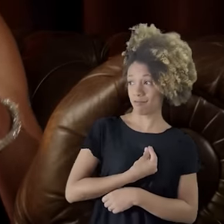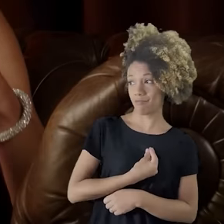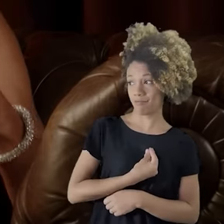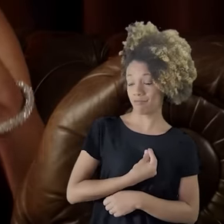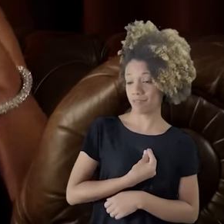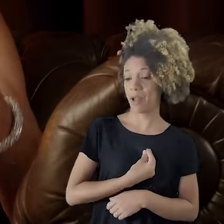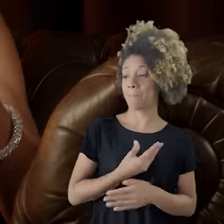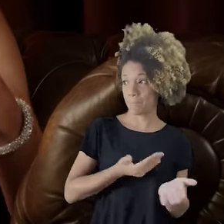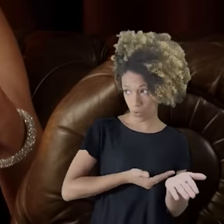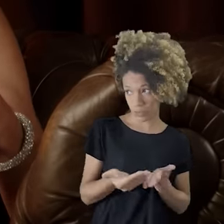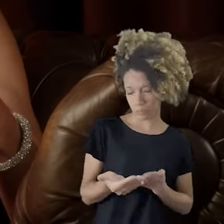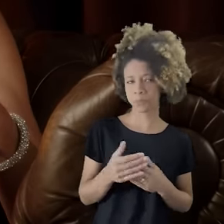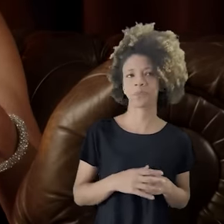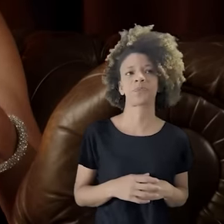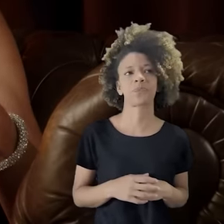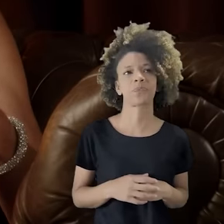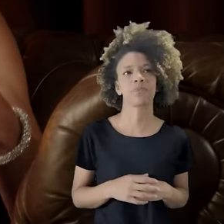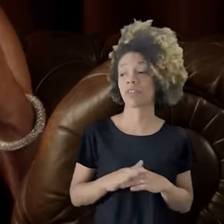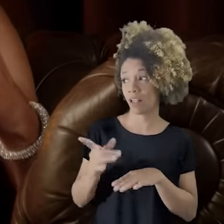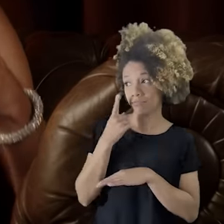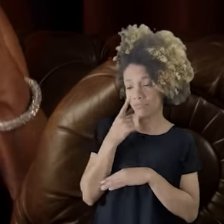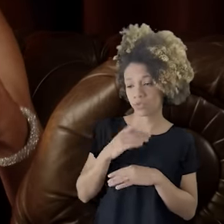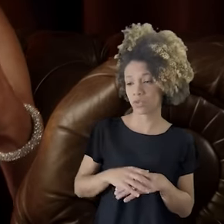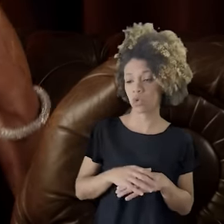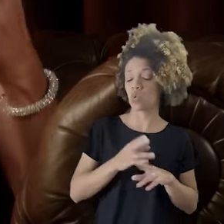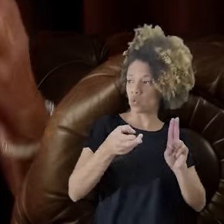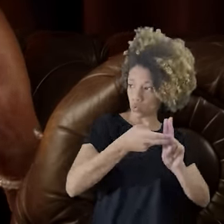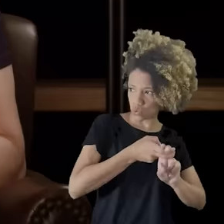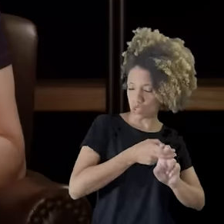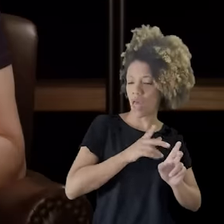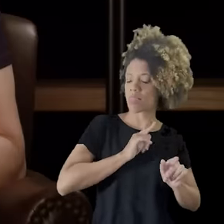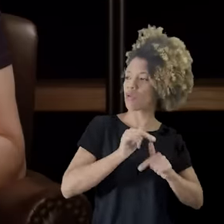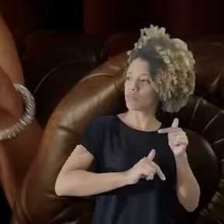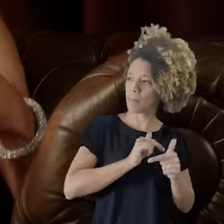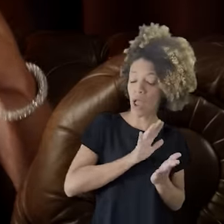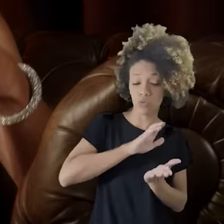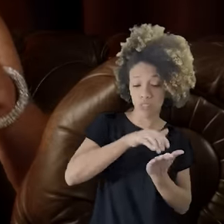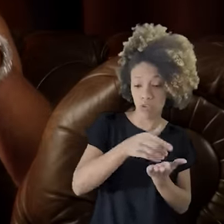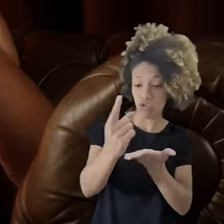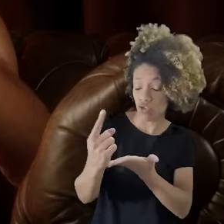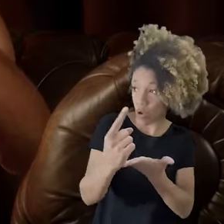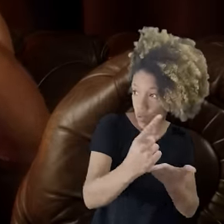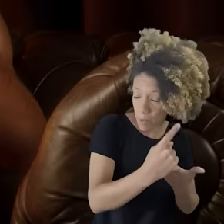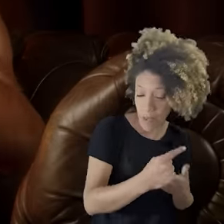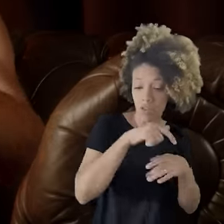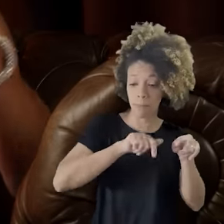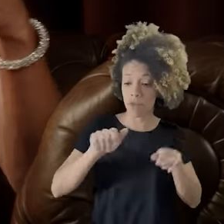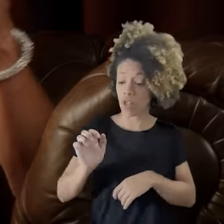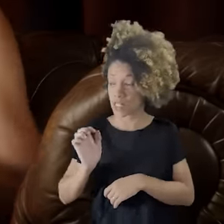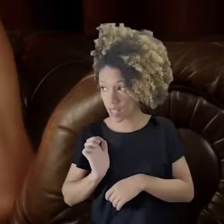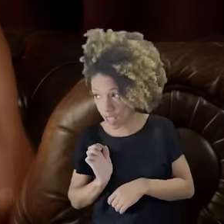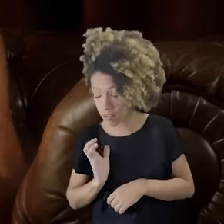é assim para começar é assim o SUS tem um trabalho é um centro de acolhimento para pessoas